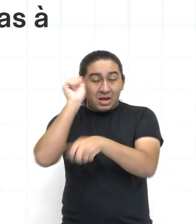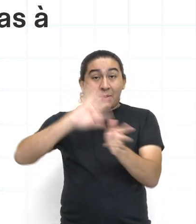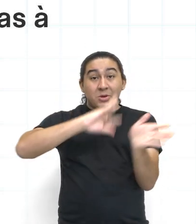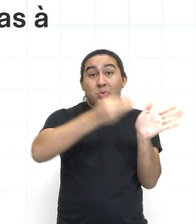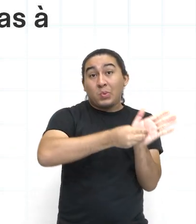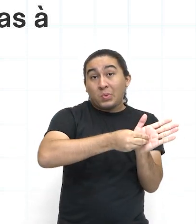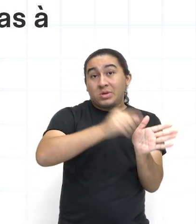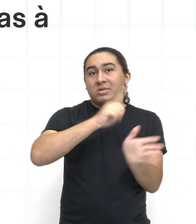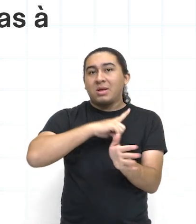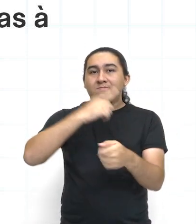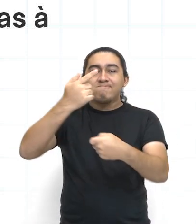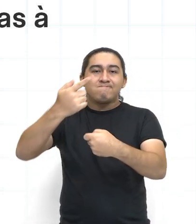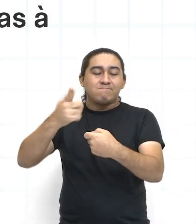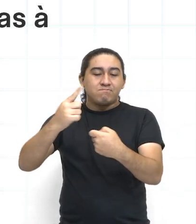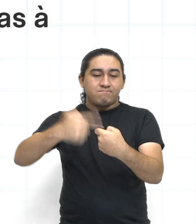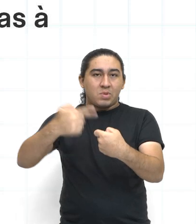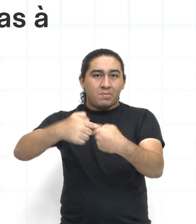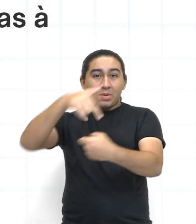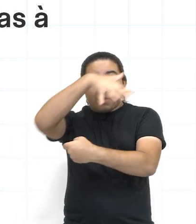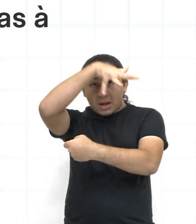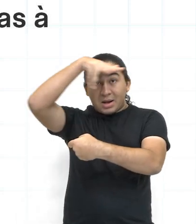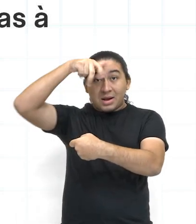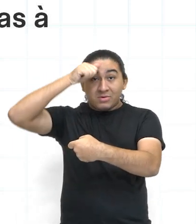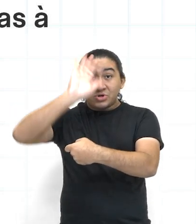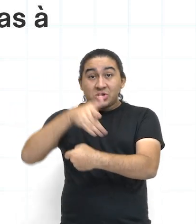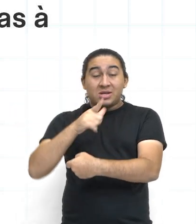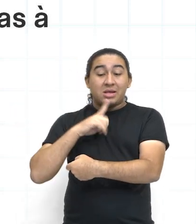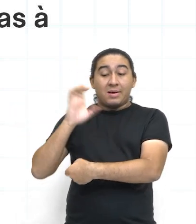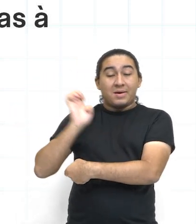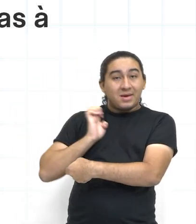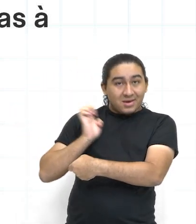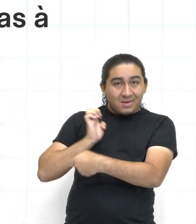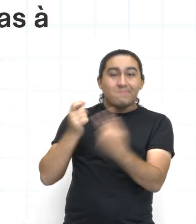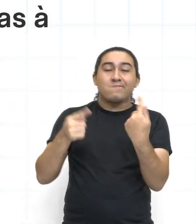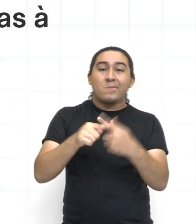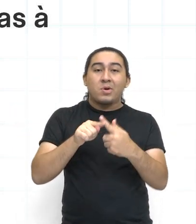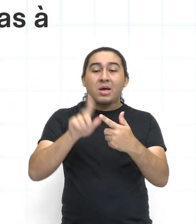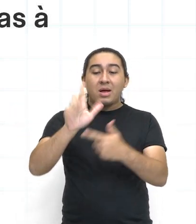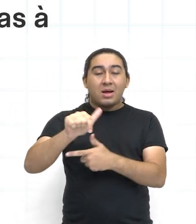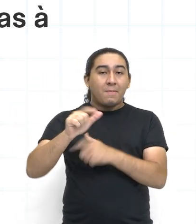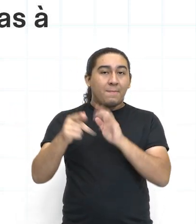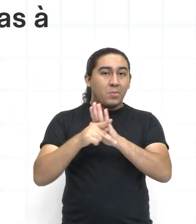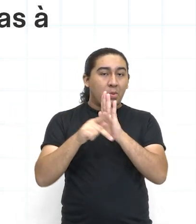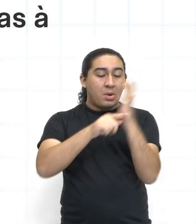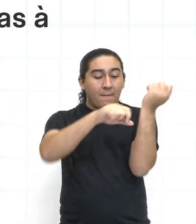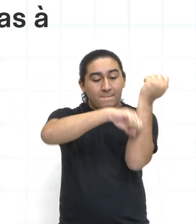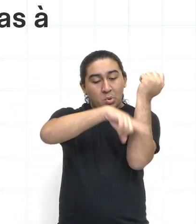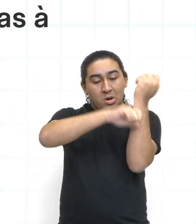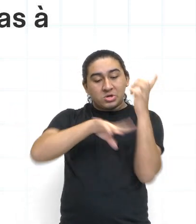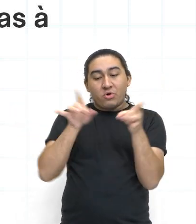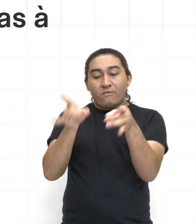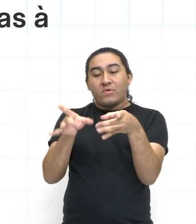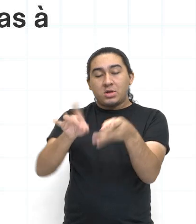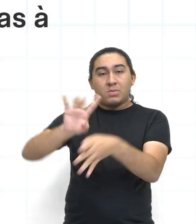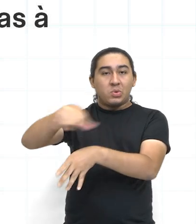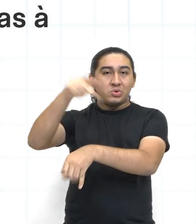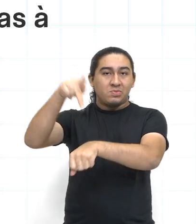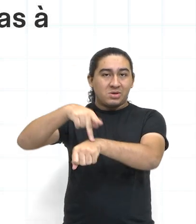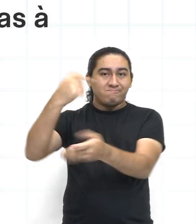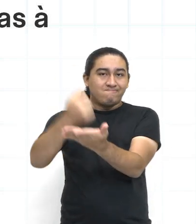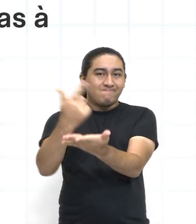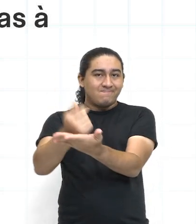Manaus se transformou em uma cidade próspera graças à exportação da borracha.